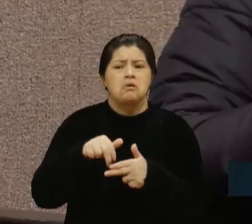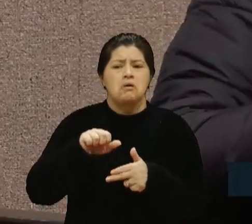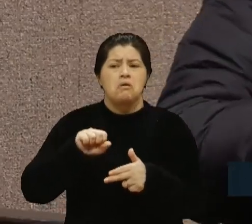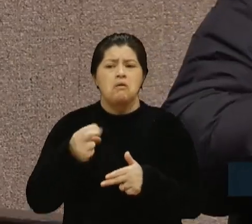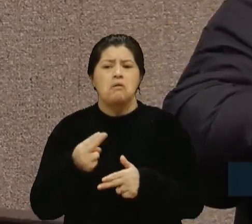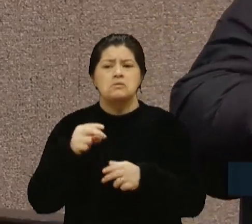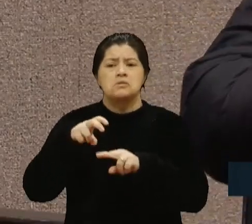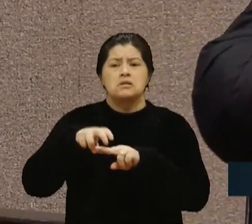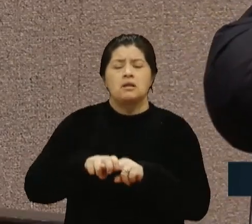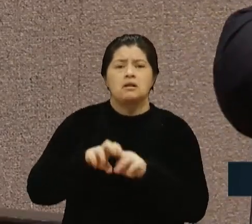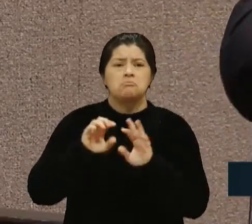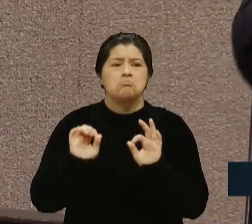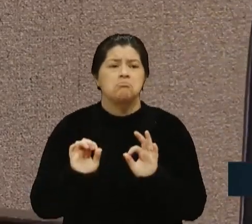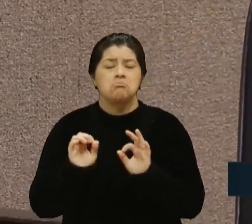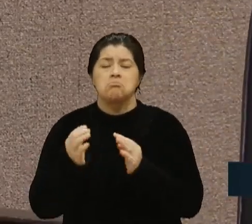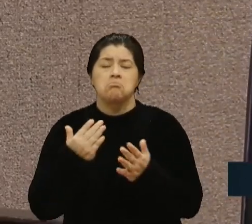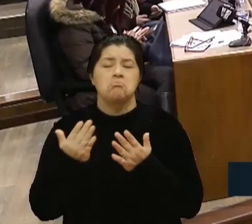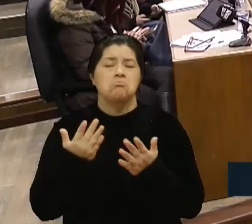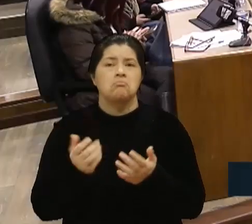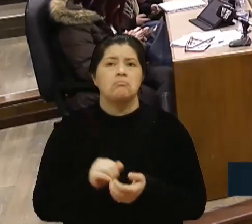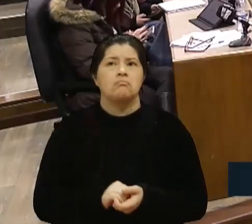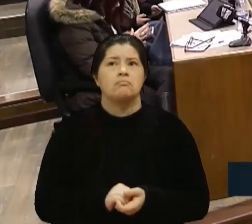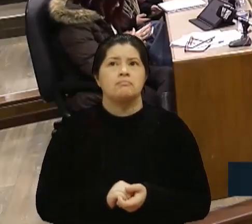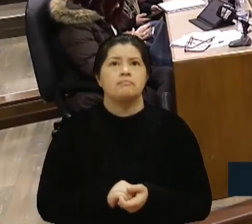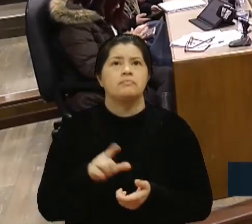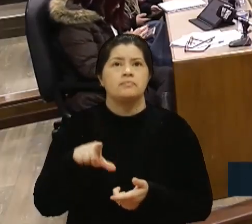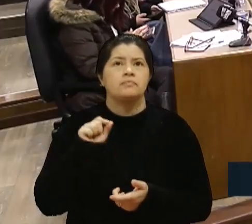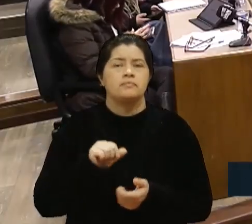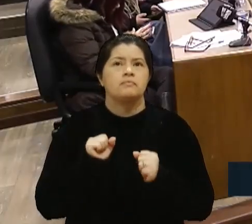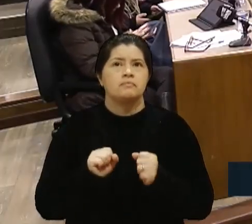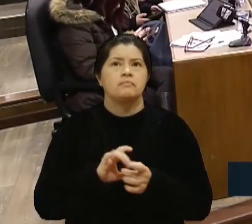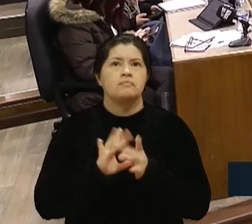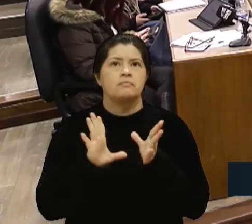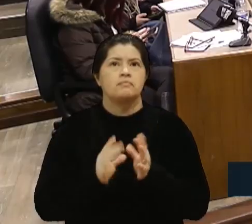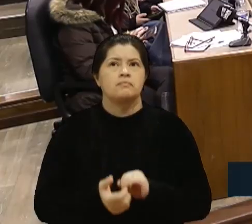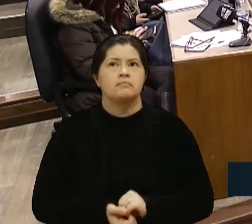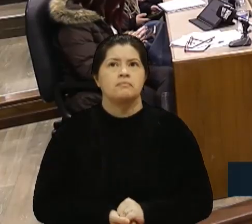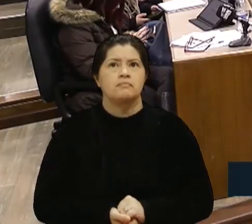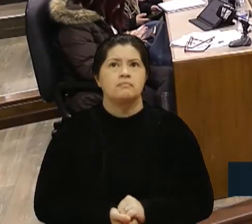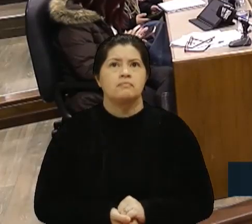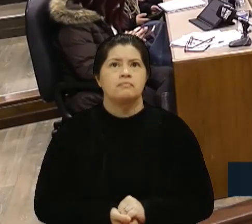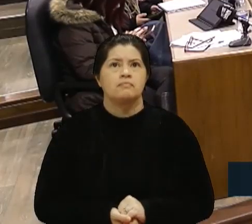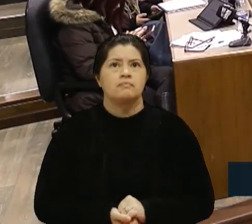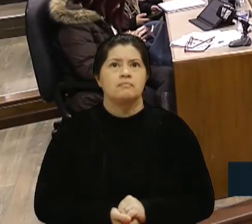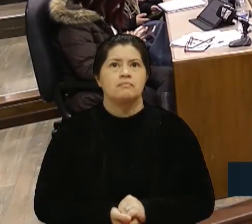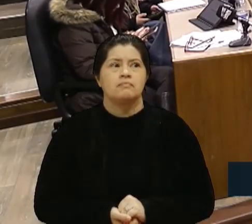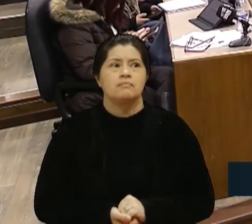ficar um tempo, né, em pé, aguardando os demais falarem. Com certeza, fique à vontade.